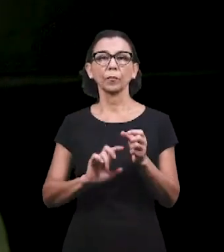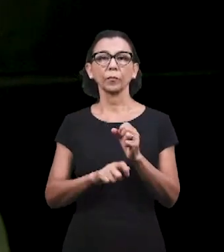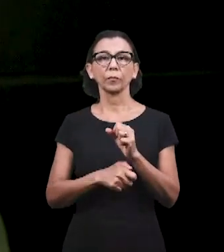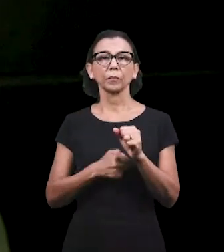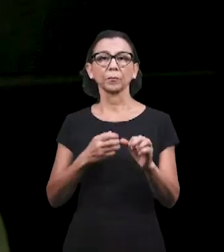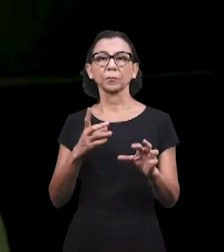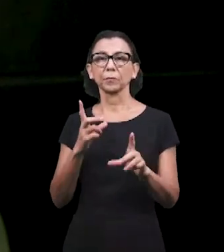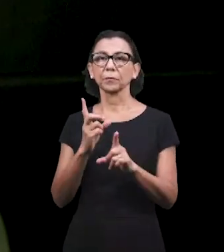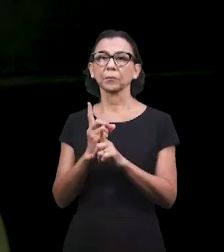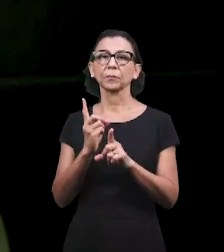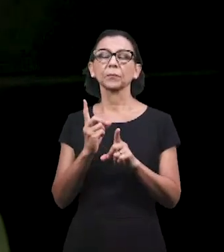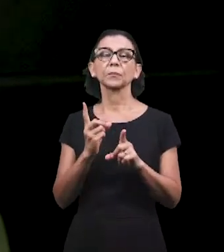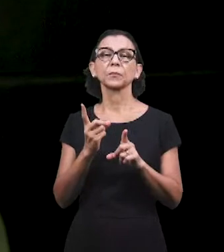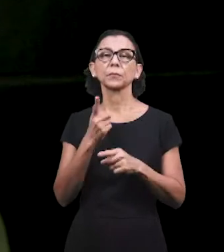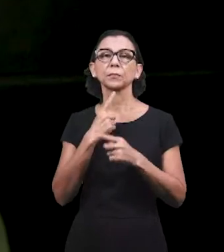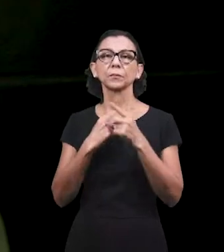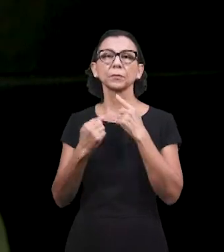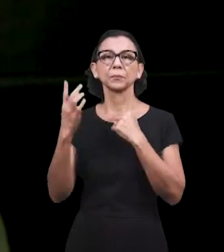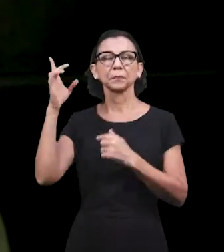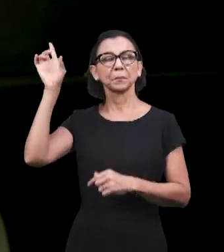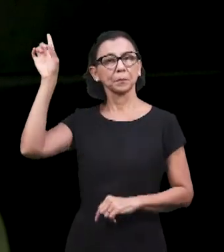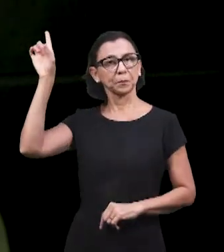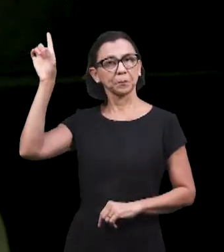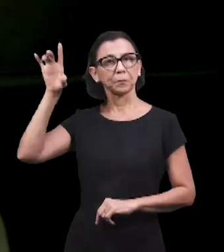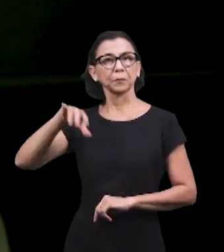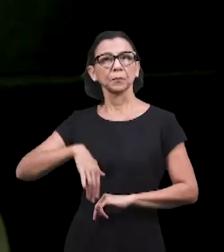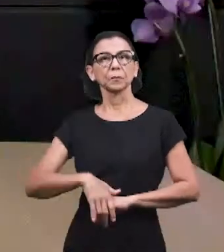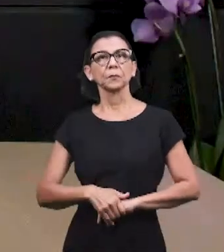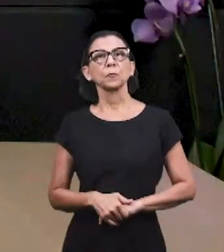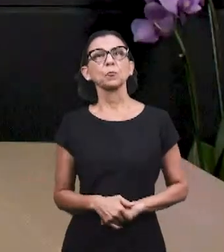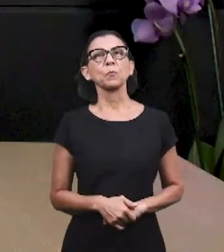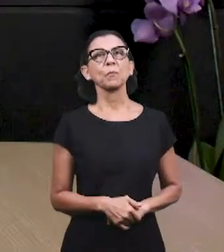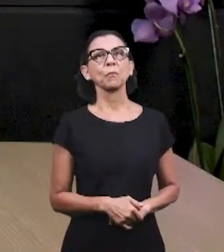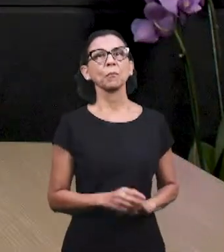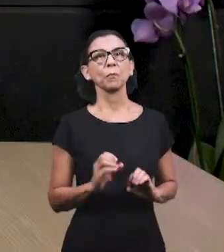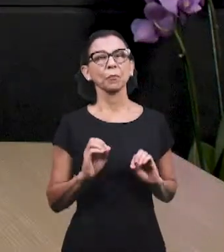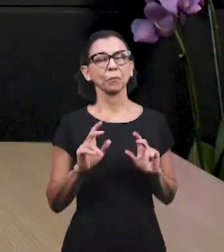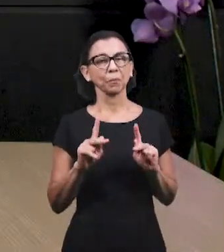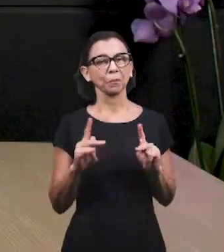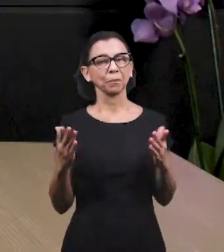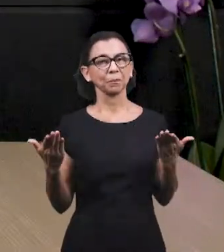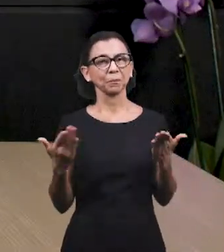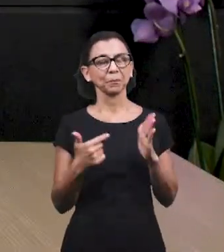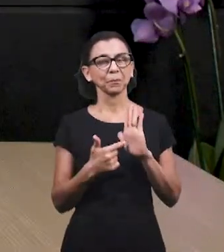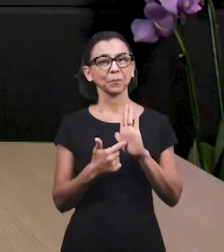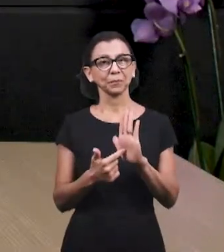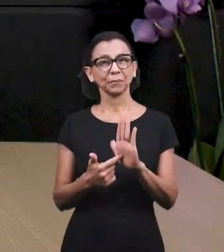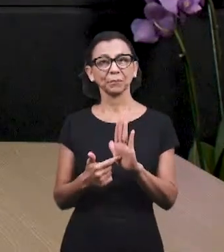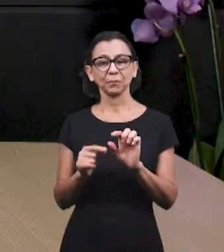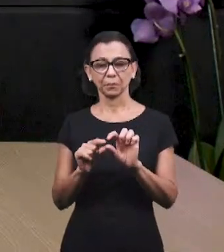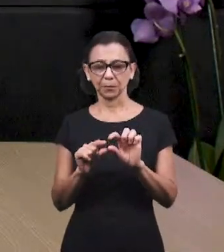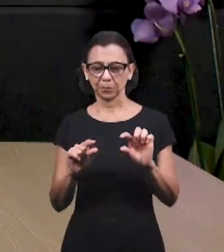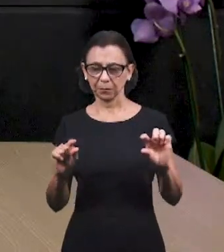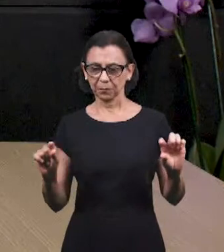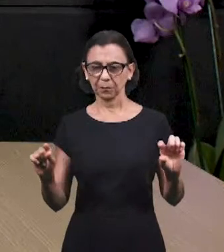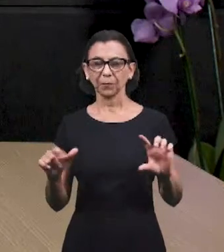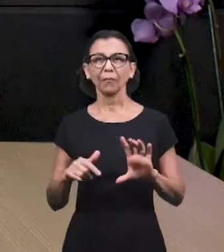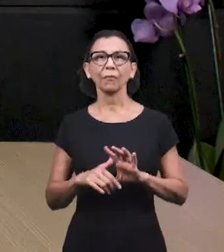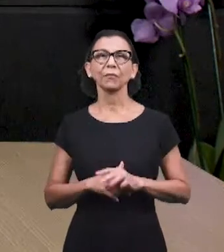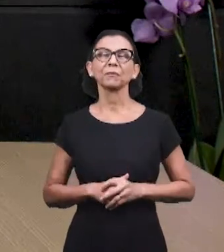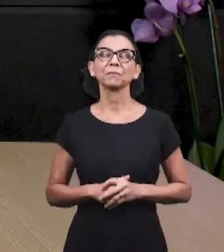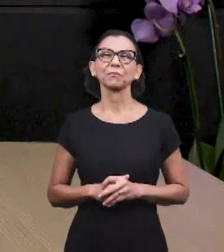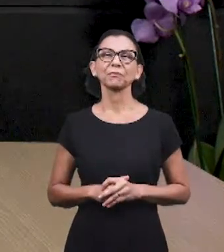os mistérios da vontade de Deus. Muito bem, irmãos, nós vamos agora apresentar uma frase que foi